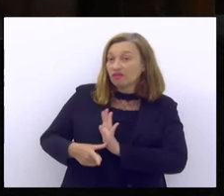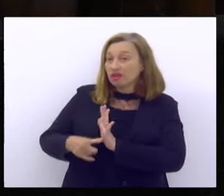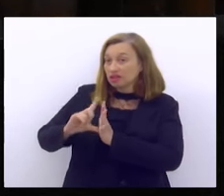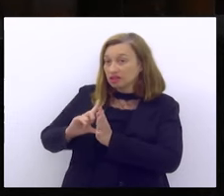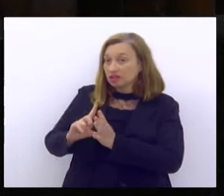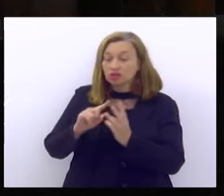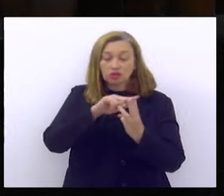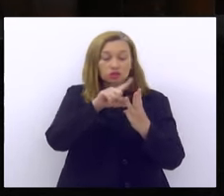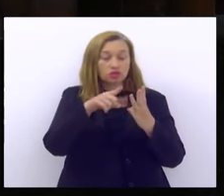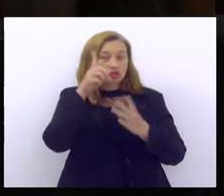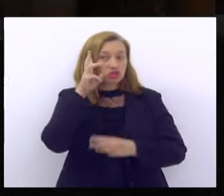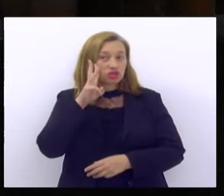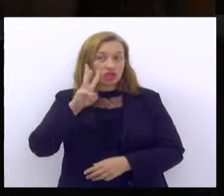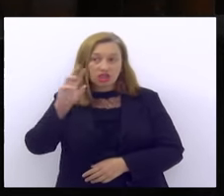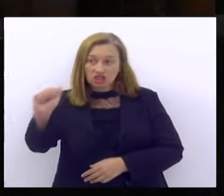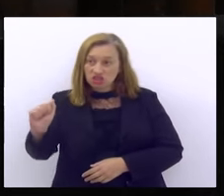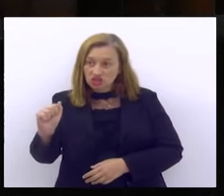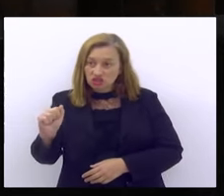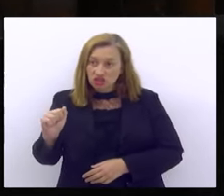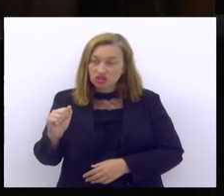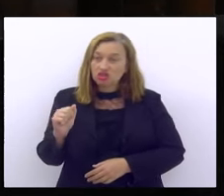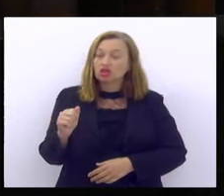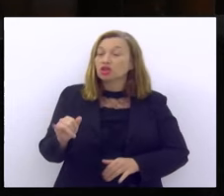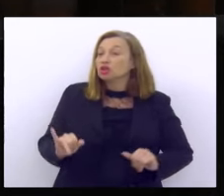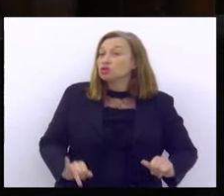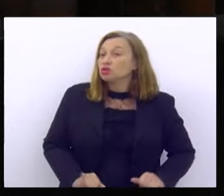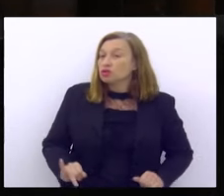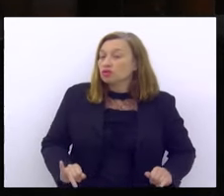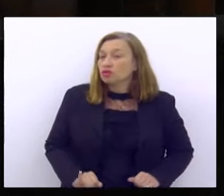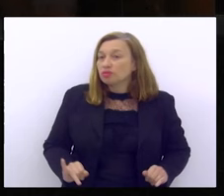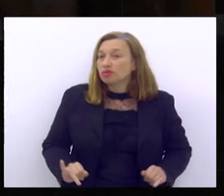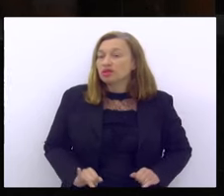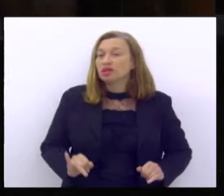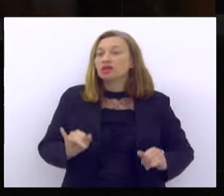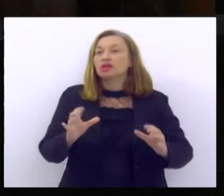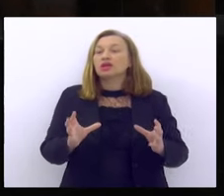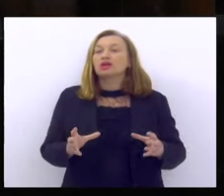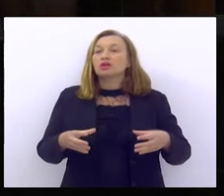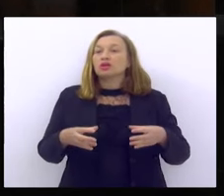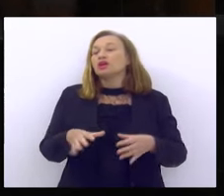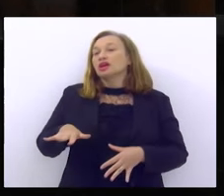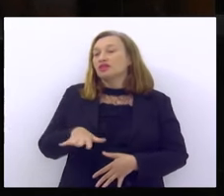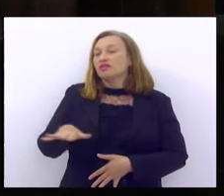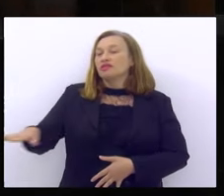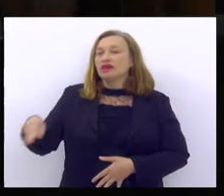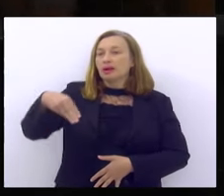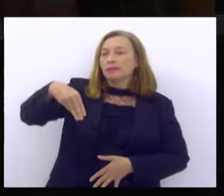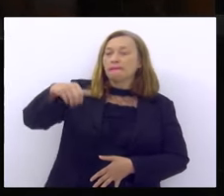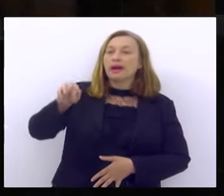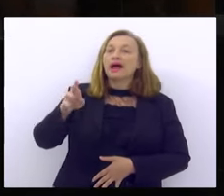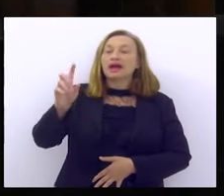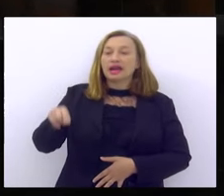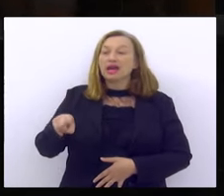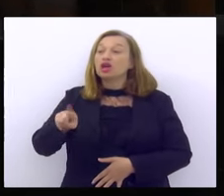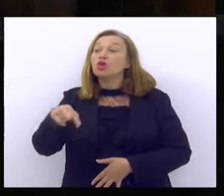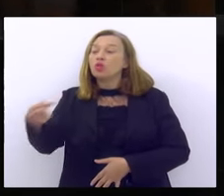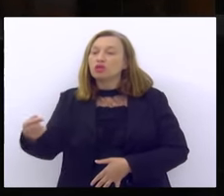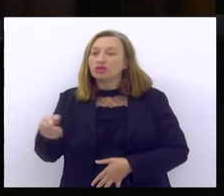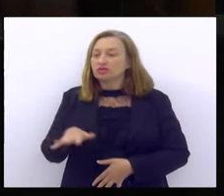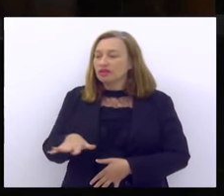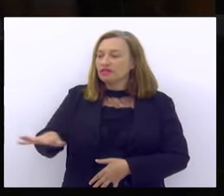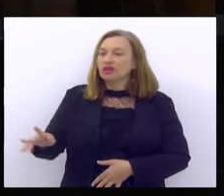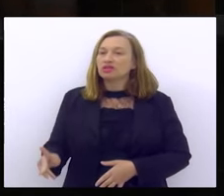dos 3 dias de terror que a comunidade da Maré vem vivendo, bem como diversas outras favelas do estado,